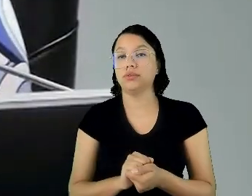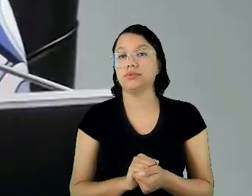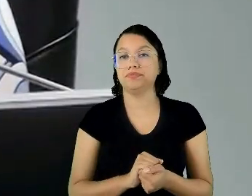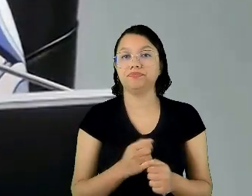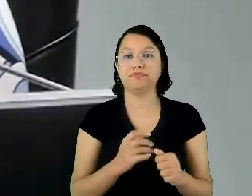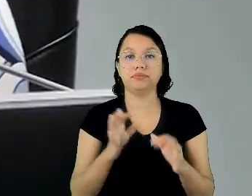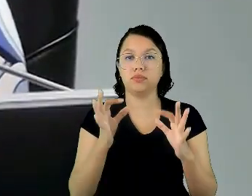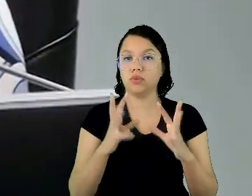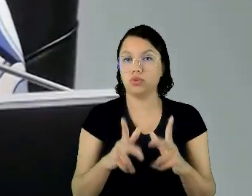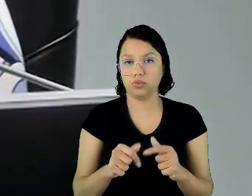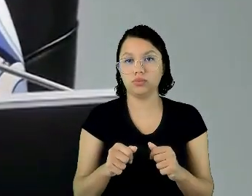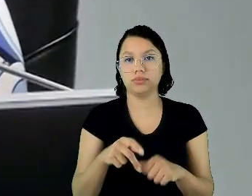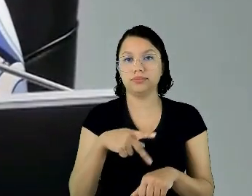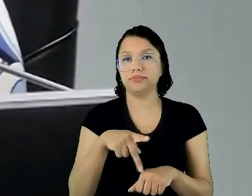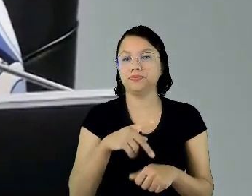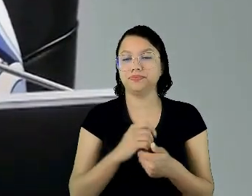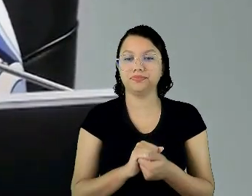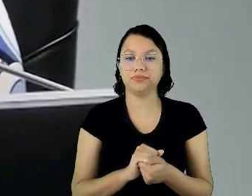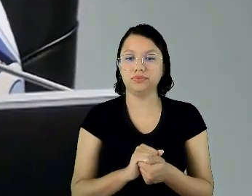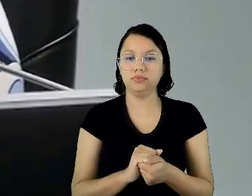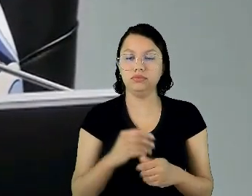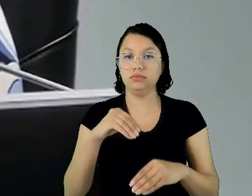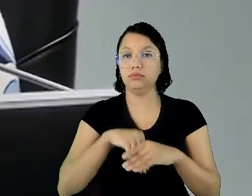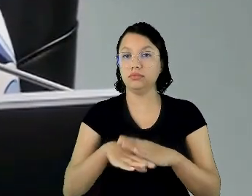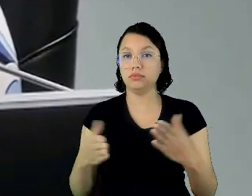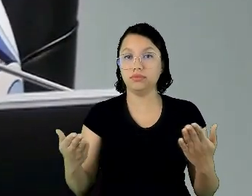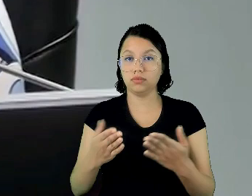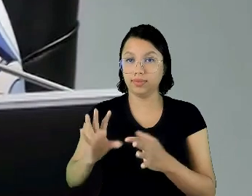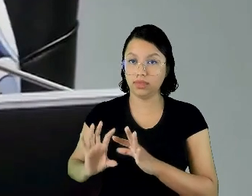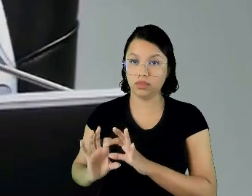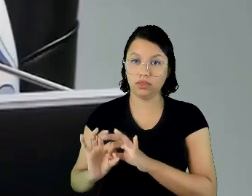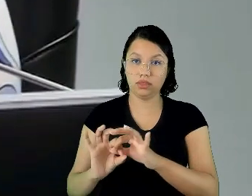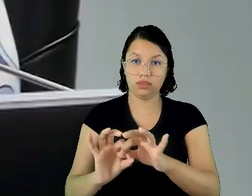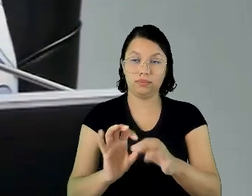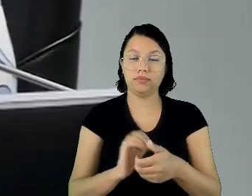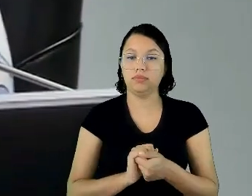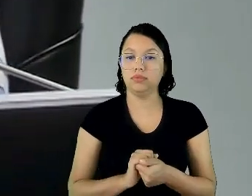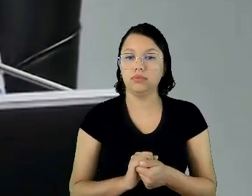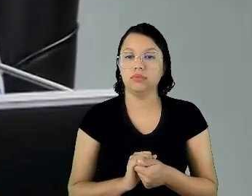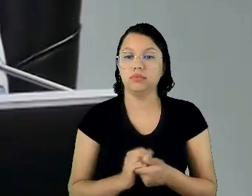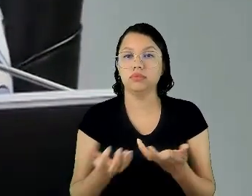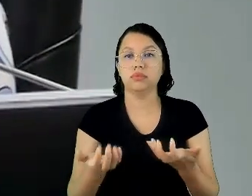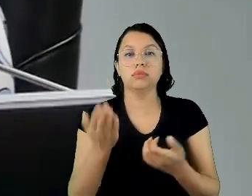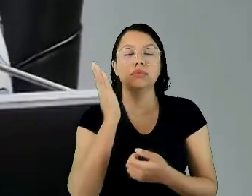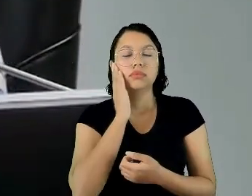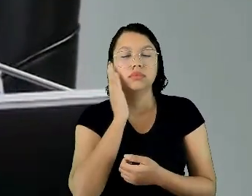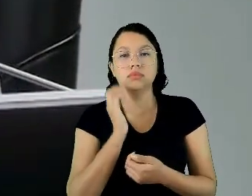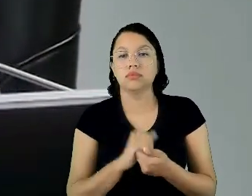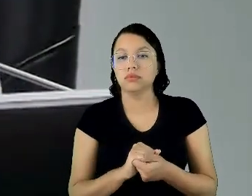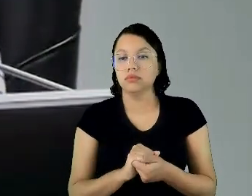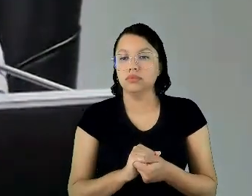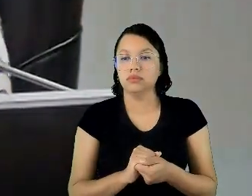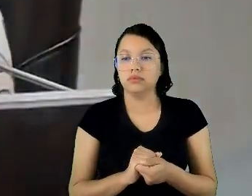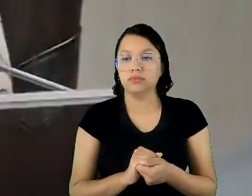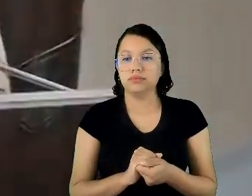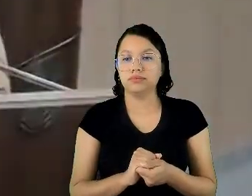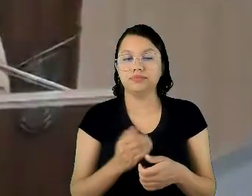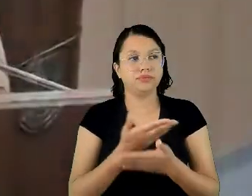dentro desse contexto, eu queria saber dos senhores essa